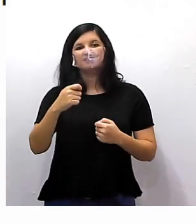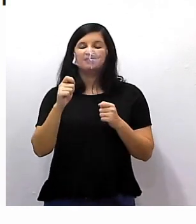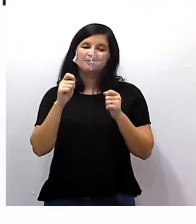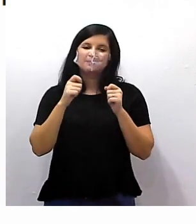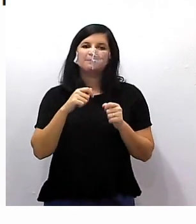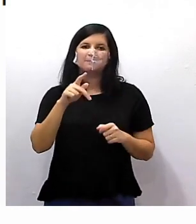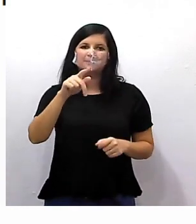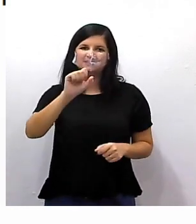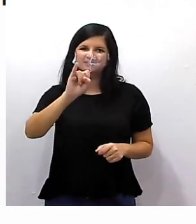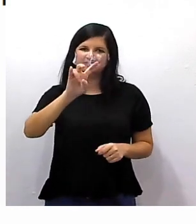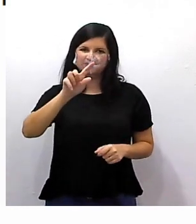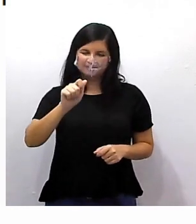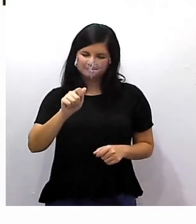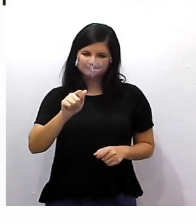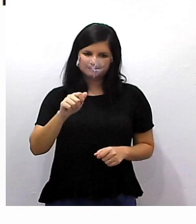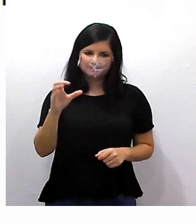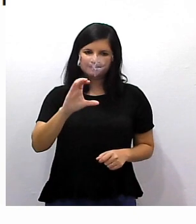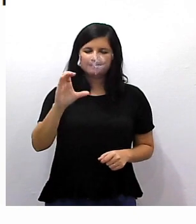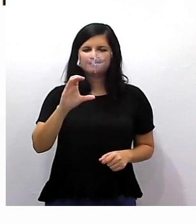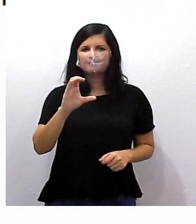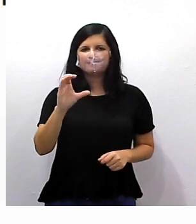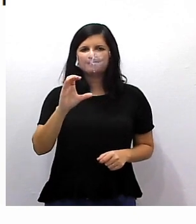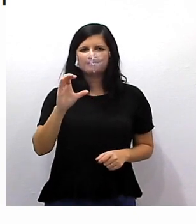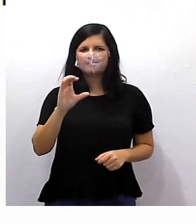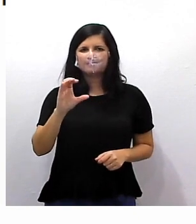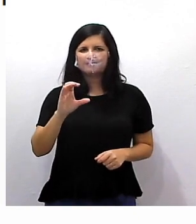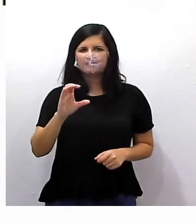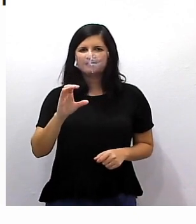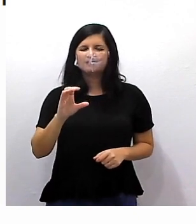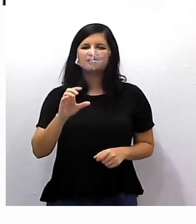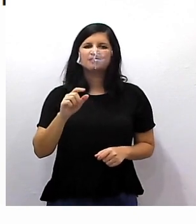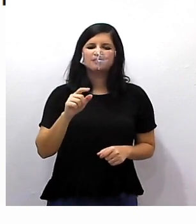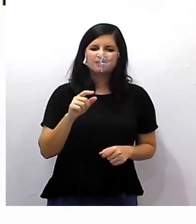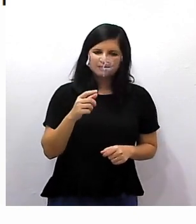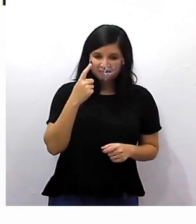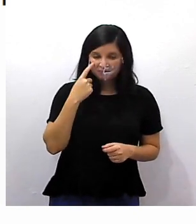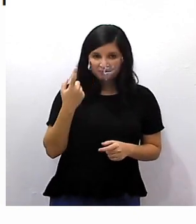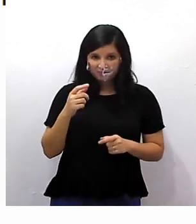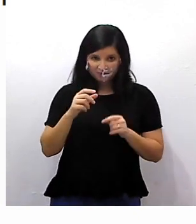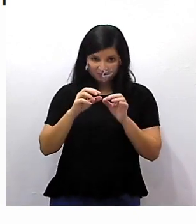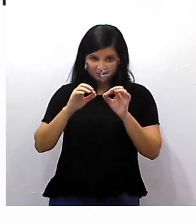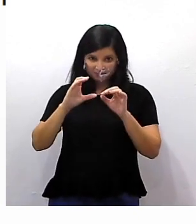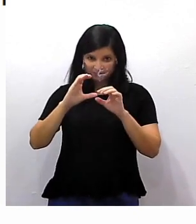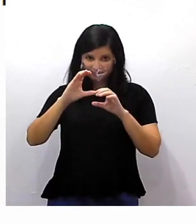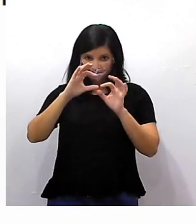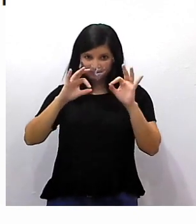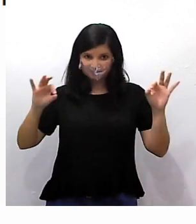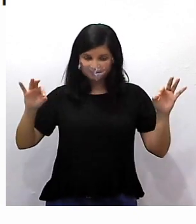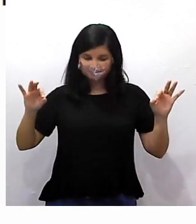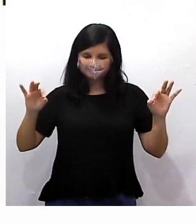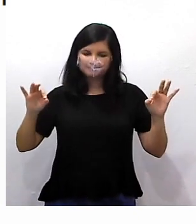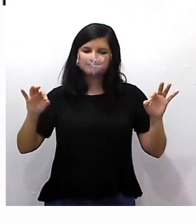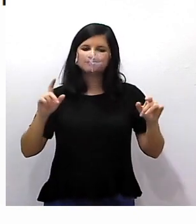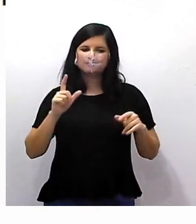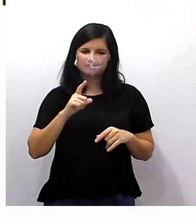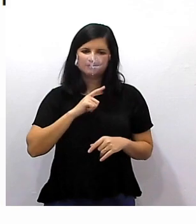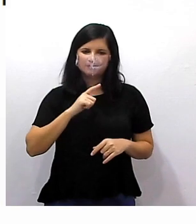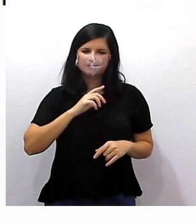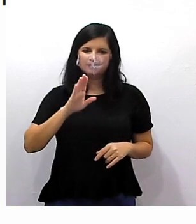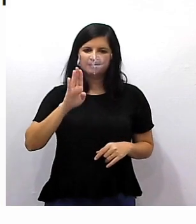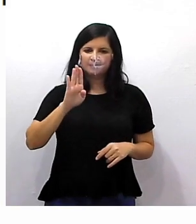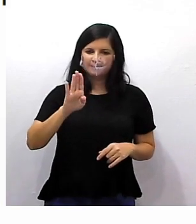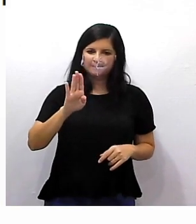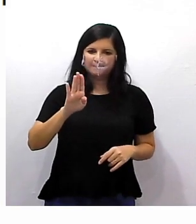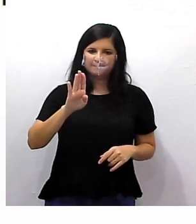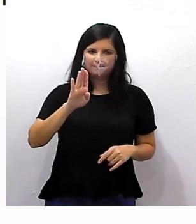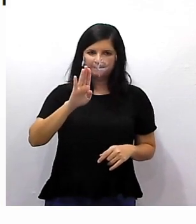passiva. Olha a letra C. In its time, everything beautiful was made by him. A gente tem aí o by him. Esse